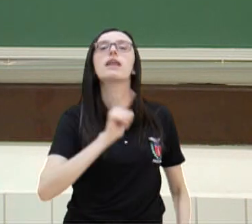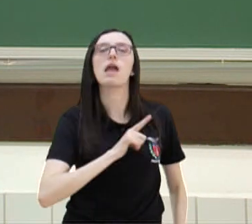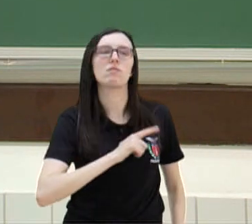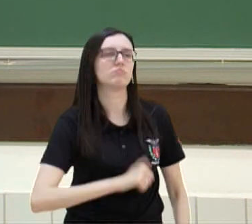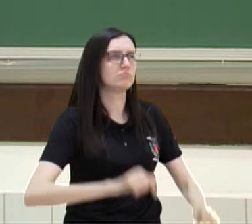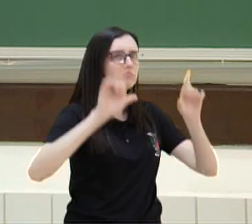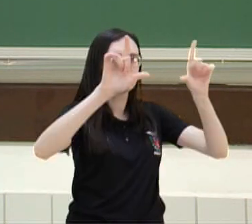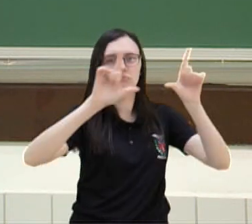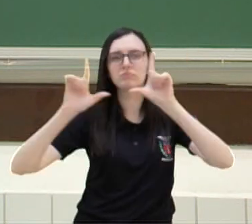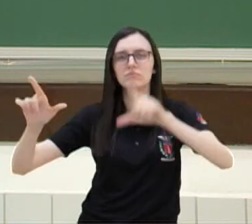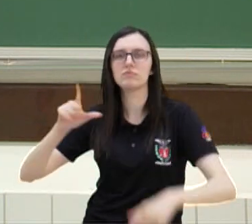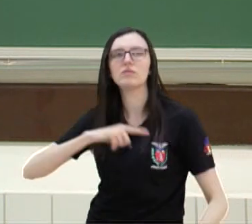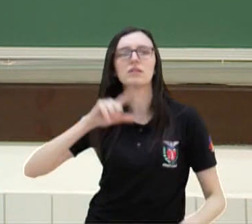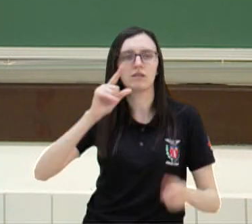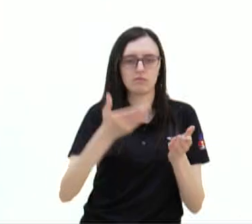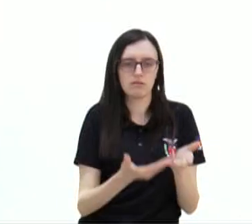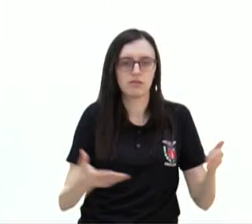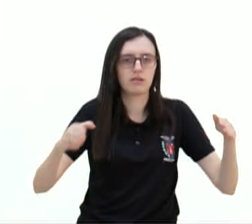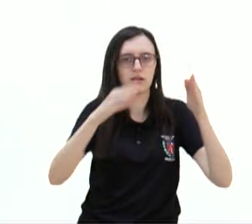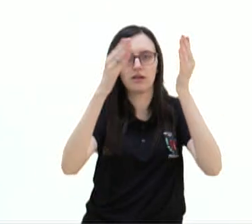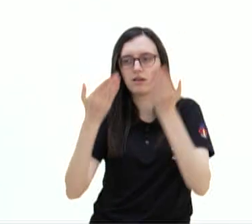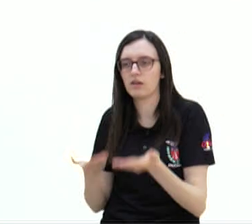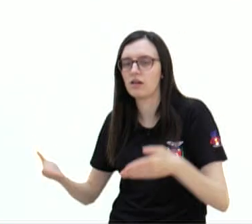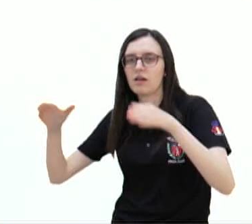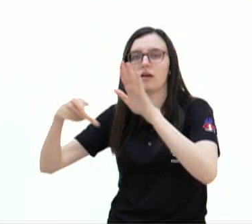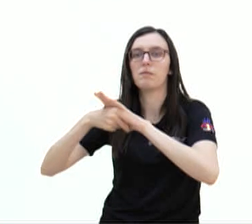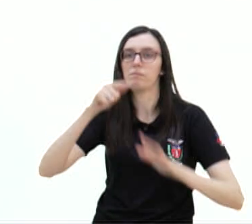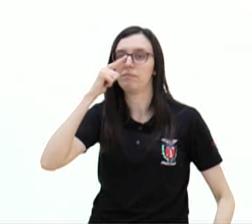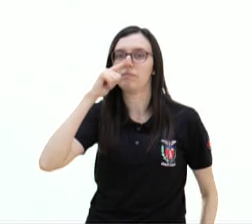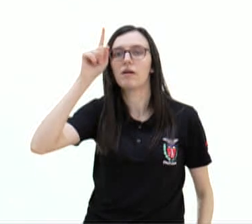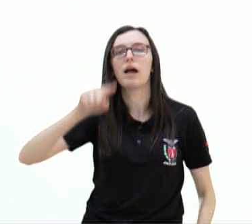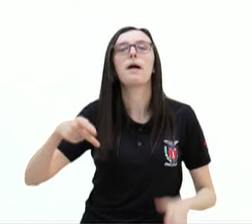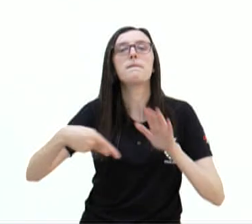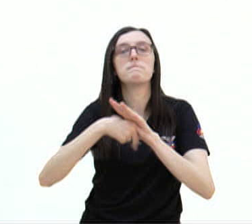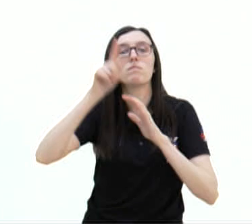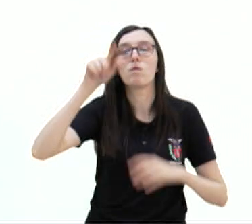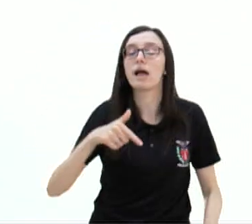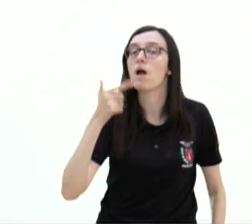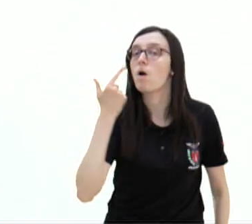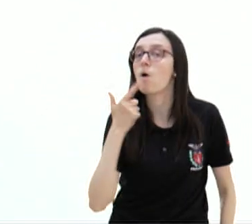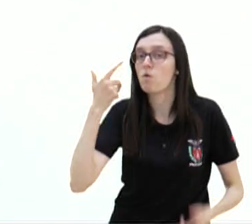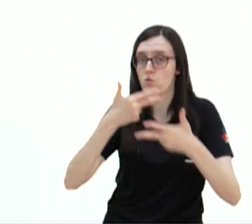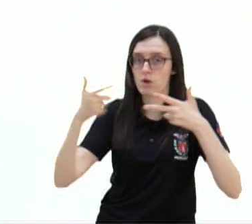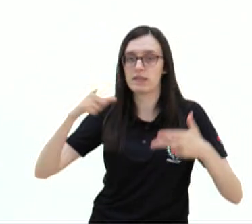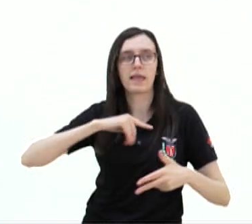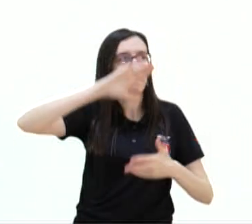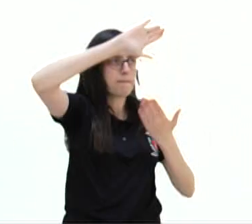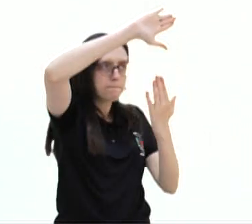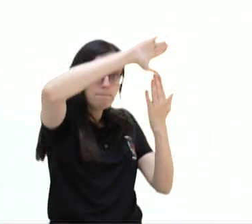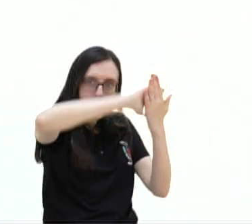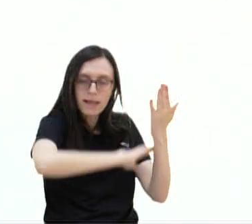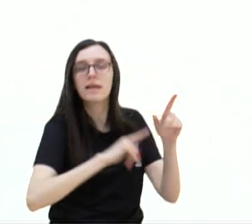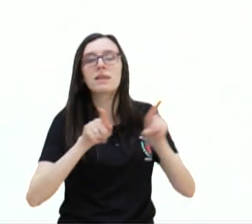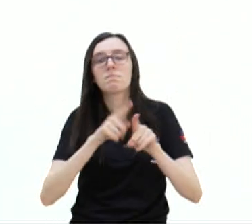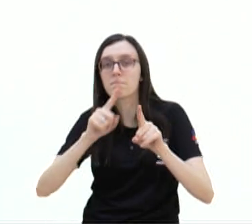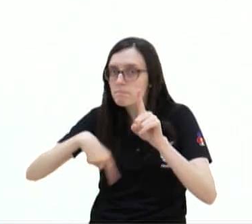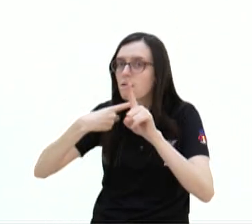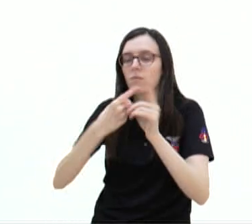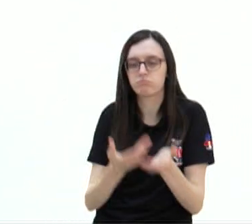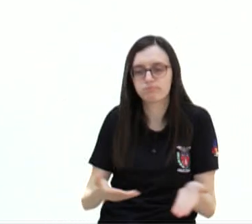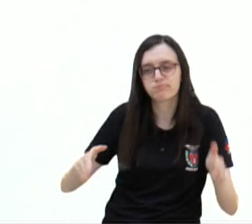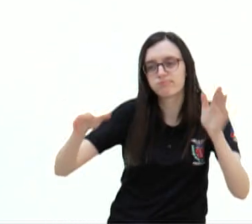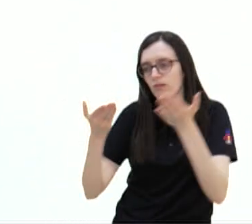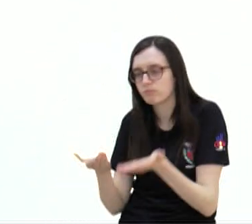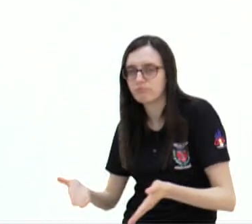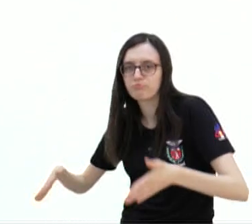temos as ânforas, os vasos gregos. Eram outra superfície além da parede que eles também gostavam de pintar. Então